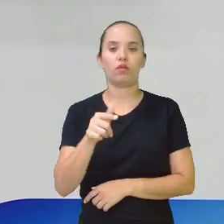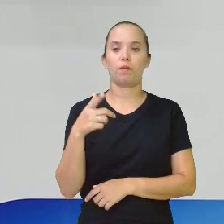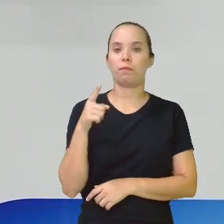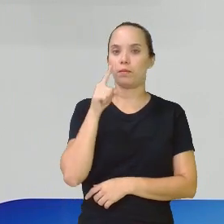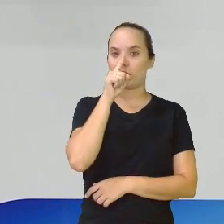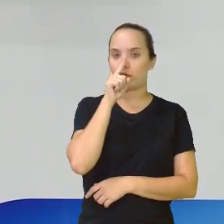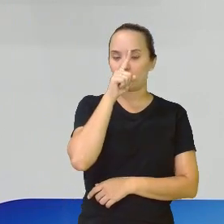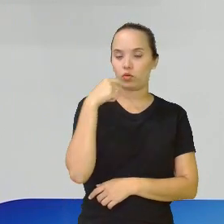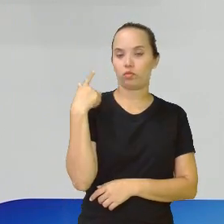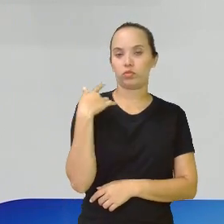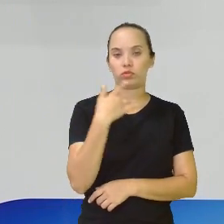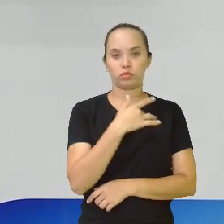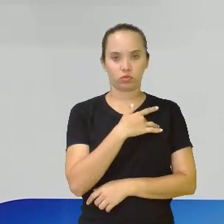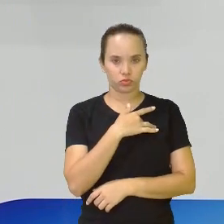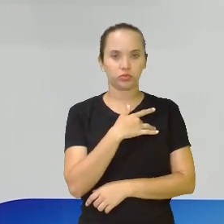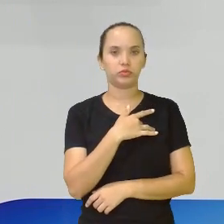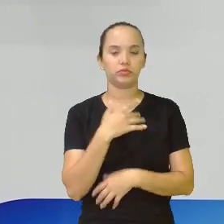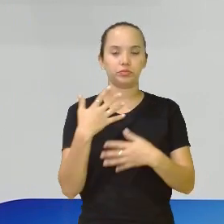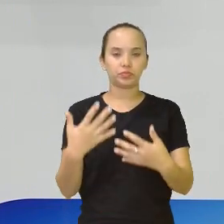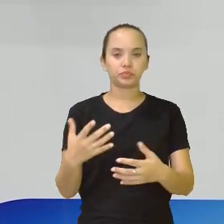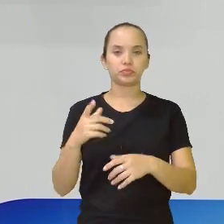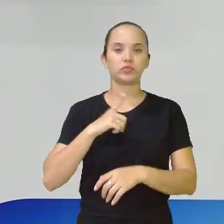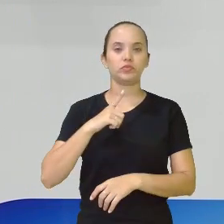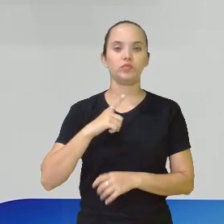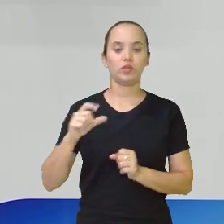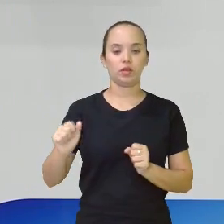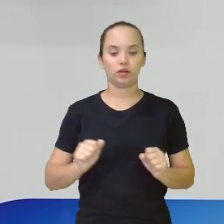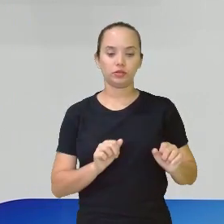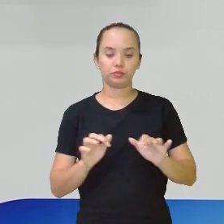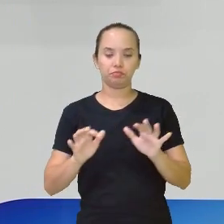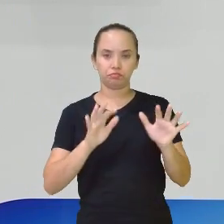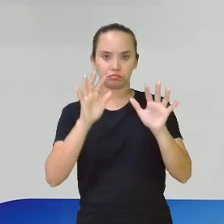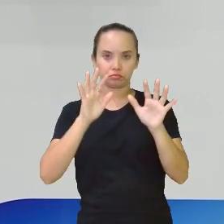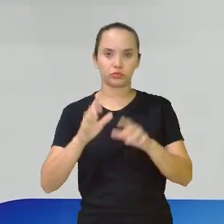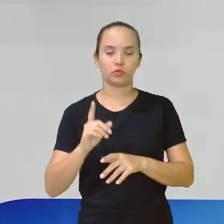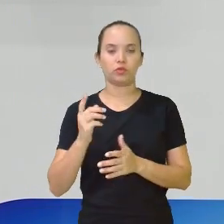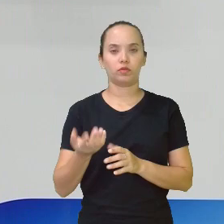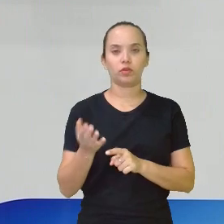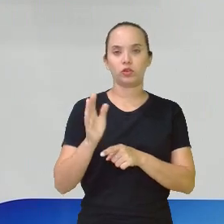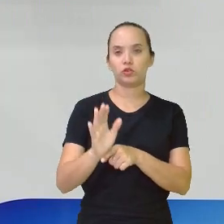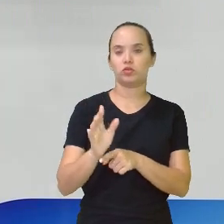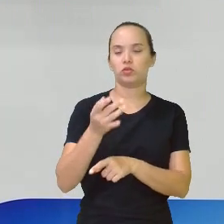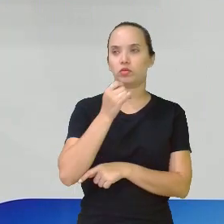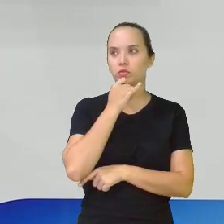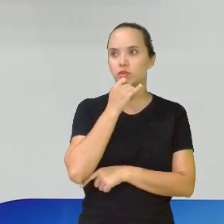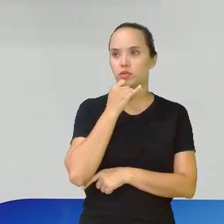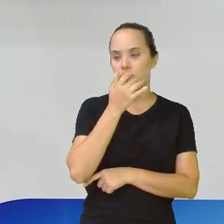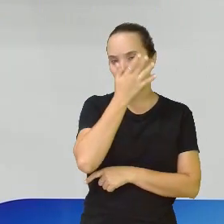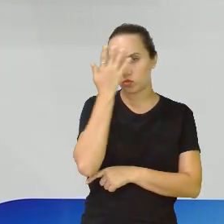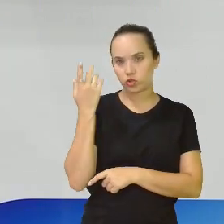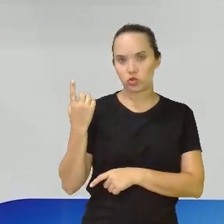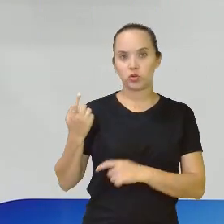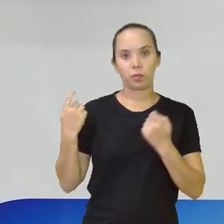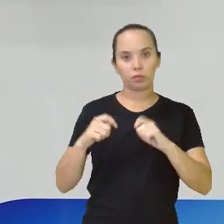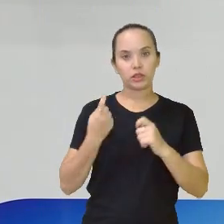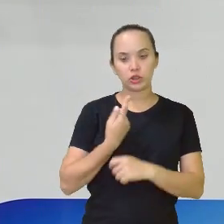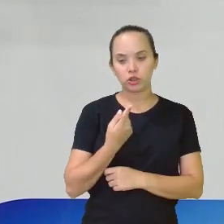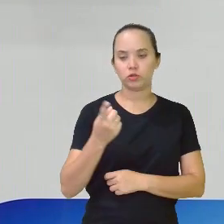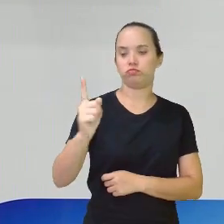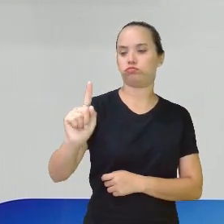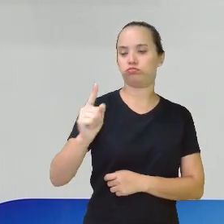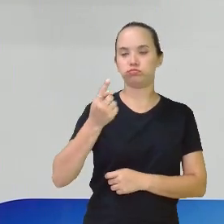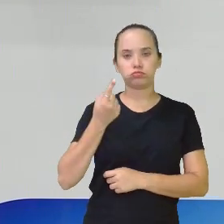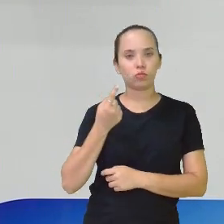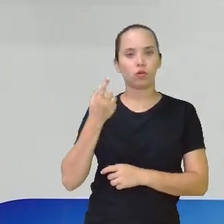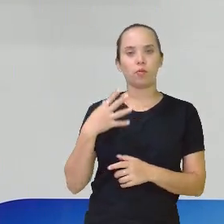prejudiciais à saúde humana. Então, nós temos a combustão que vai contribuir, por exemplo, na locomoção das pessoas, quando elas estão num automóvel,